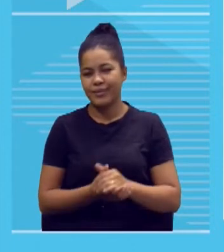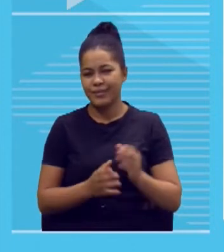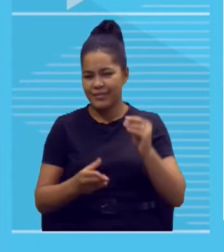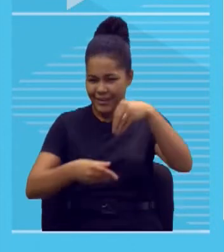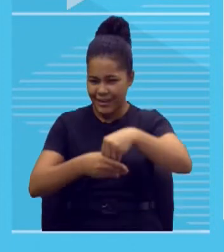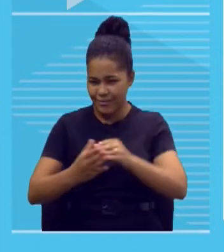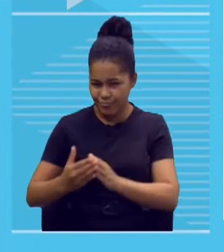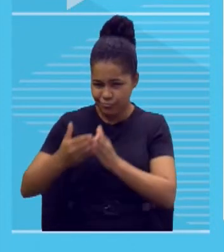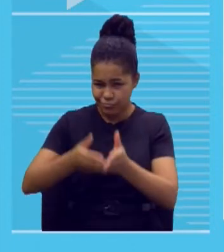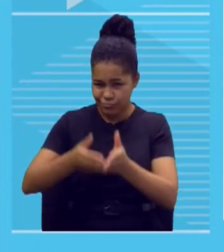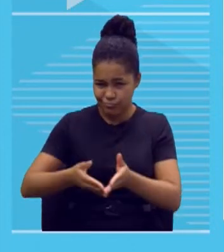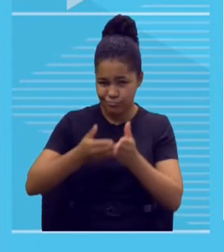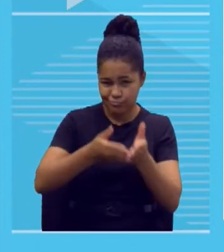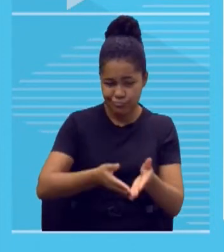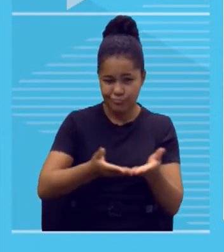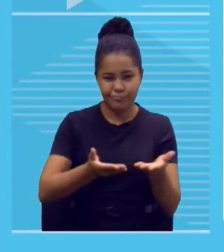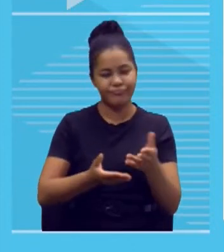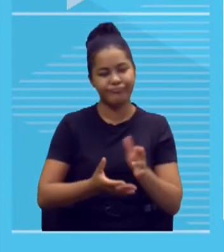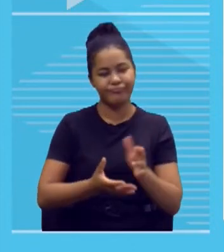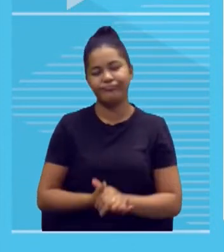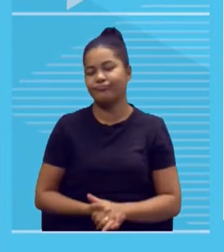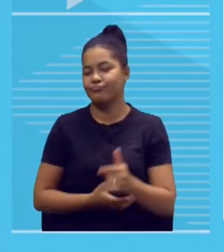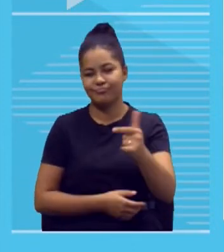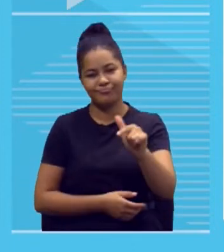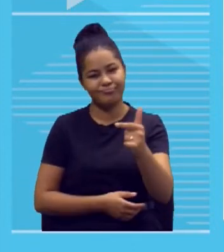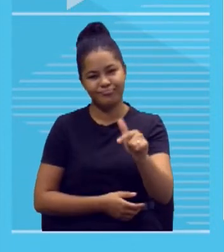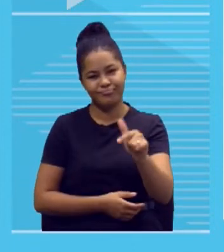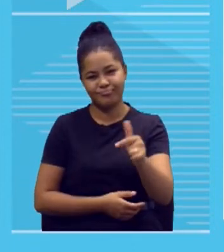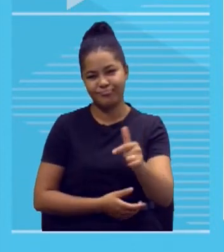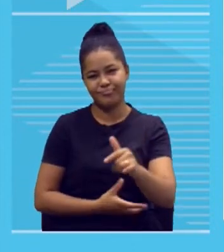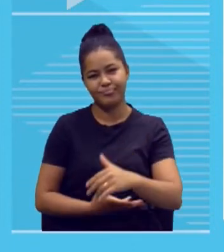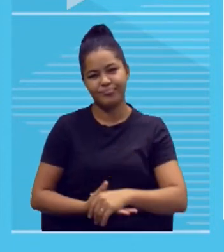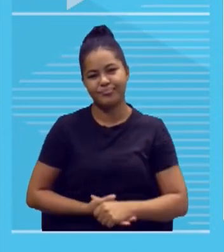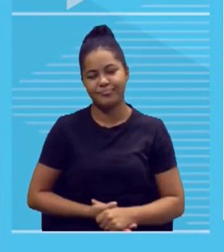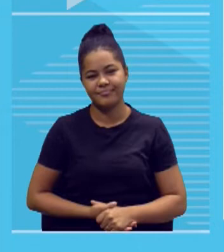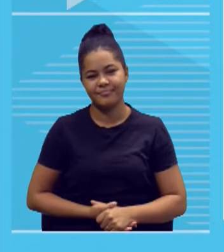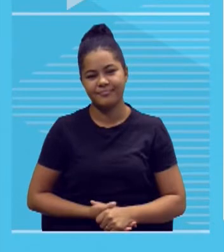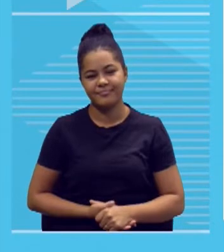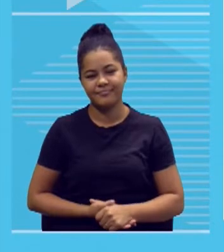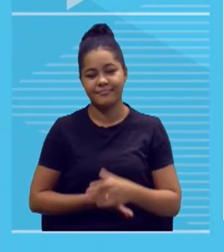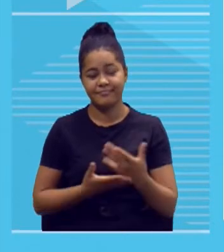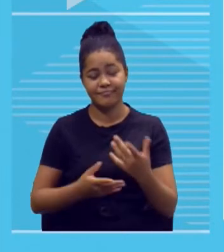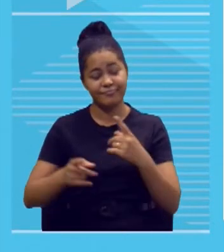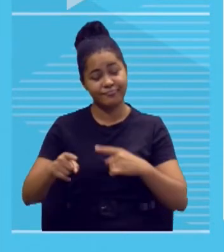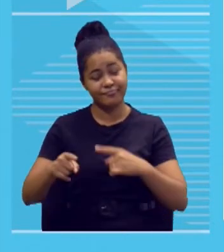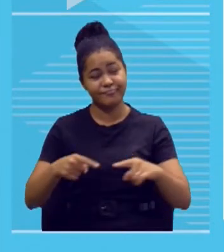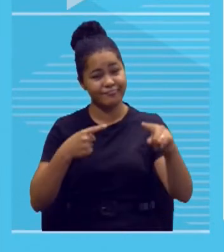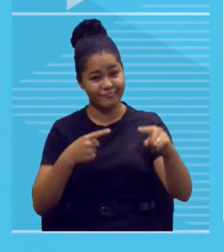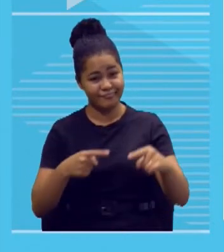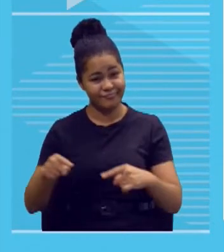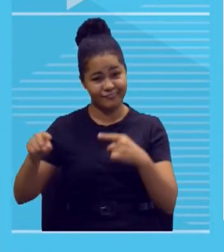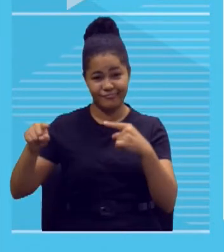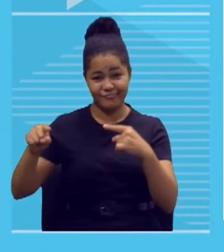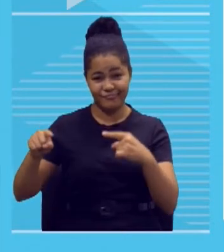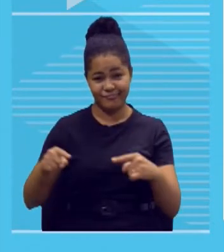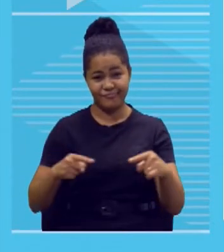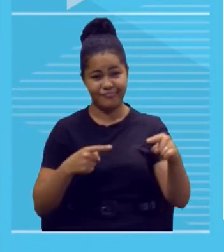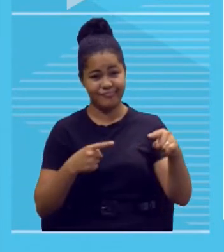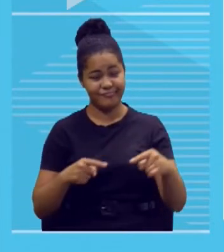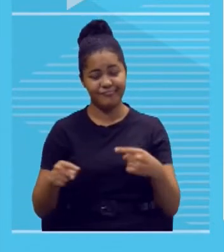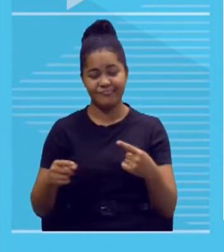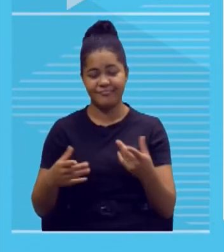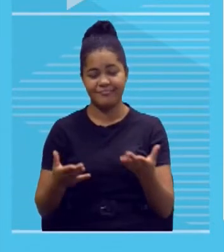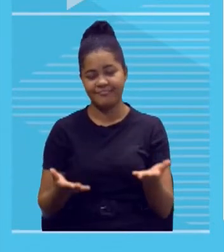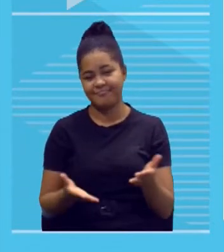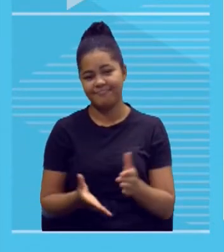lhe dizer entre no meu carro na estrada de Santos e você vai me conhecer E